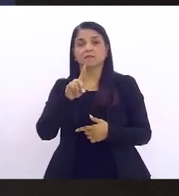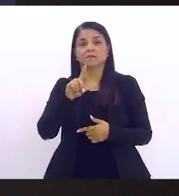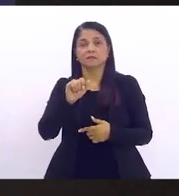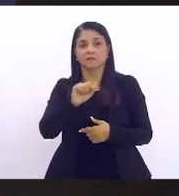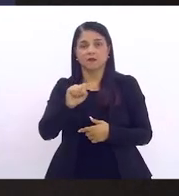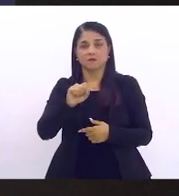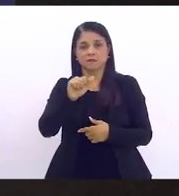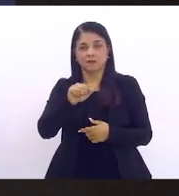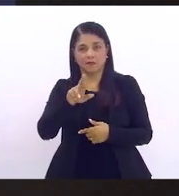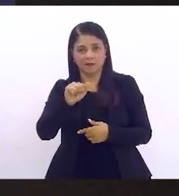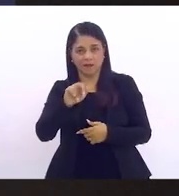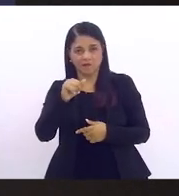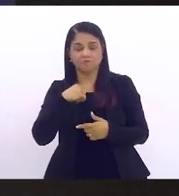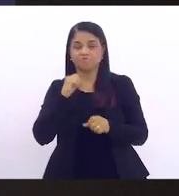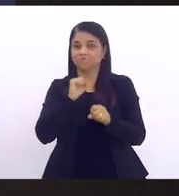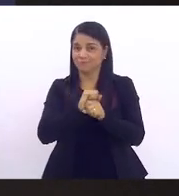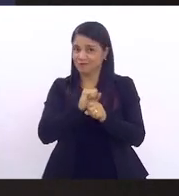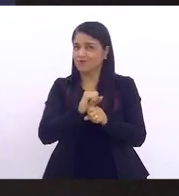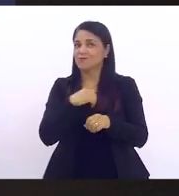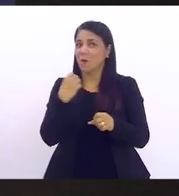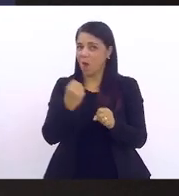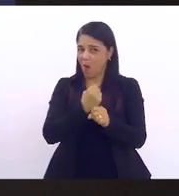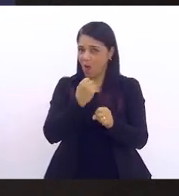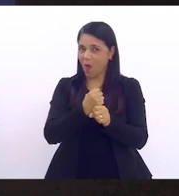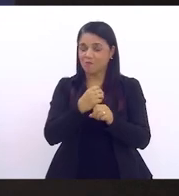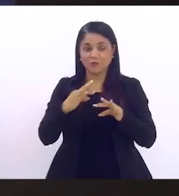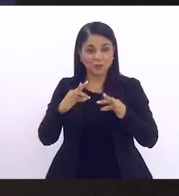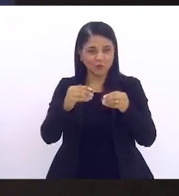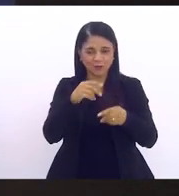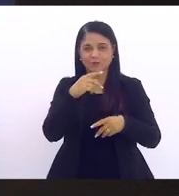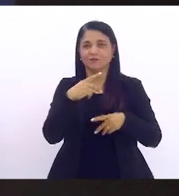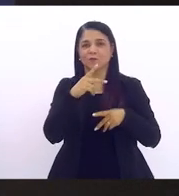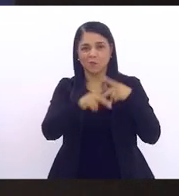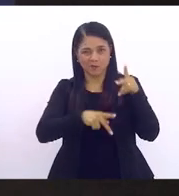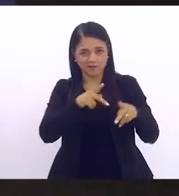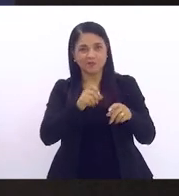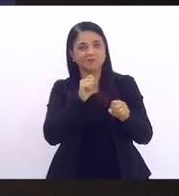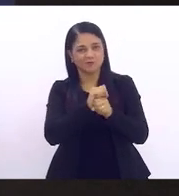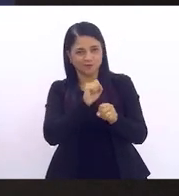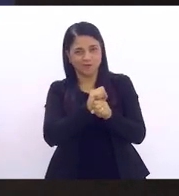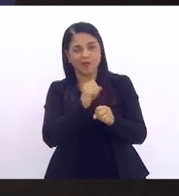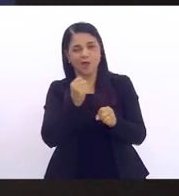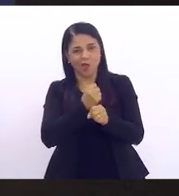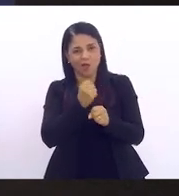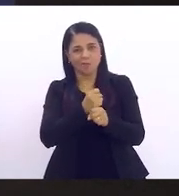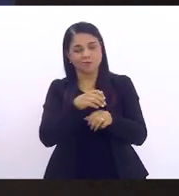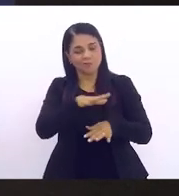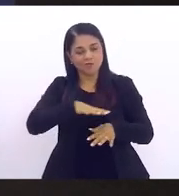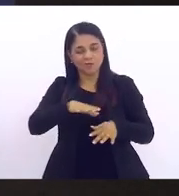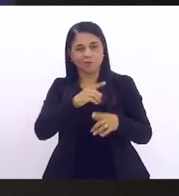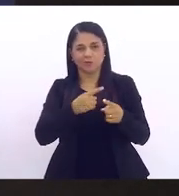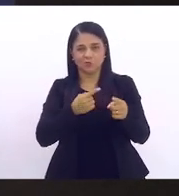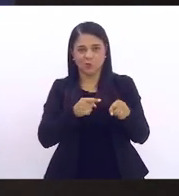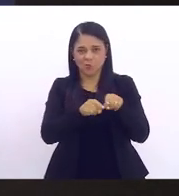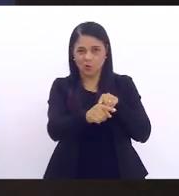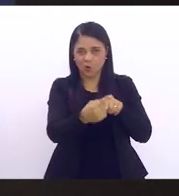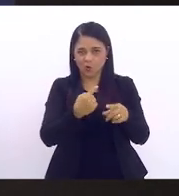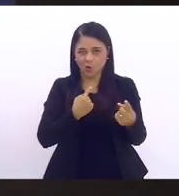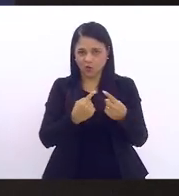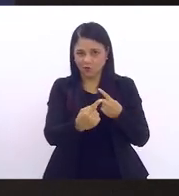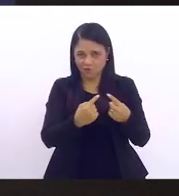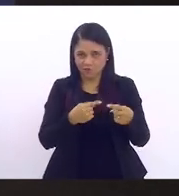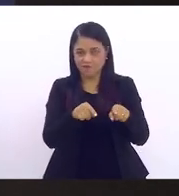Rio de Janeiro acho que de todosos cidadãos do Rio de Janeiro Todos esperam essa obra principalmente o setor de rodovias então eu gostaria muito aqui de voltar no